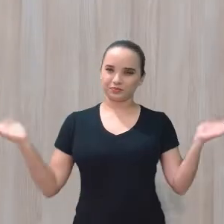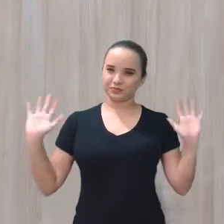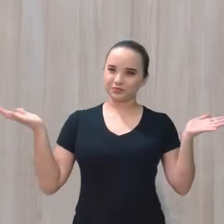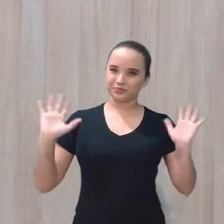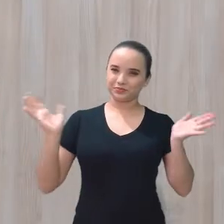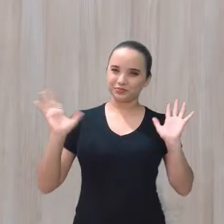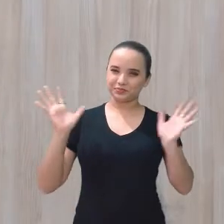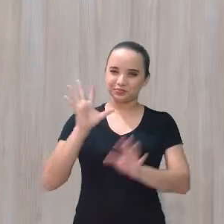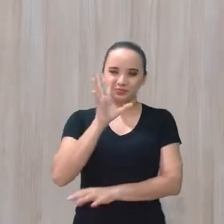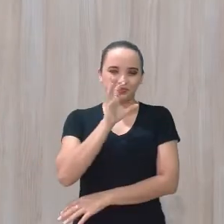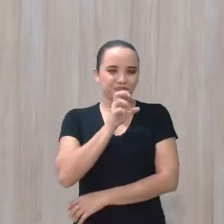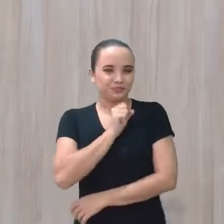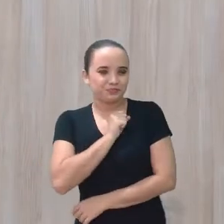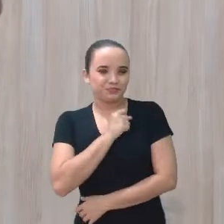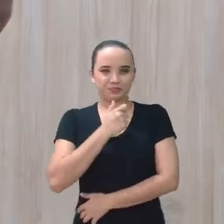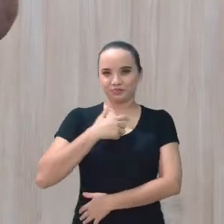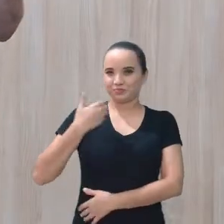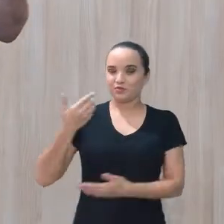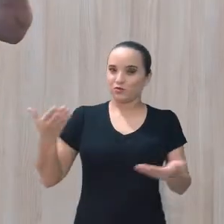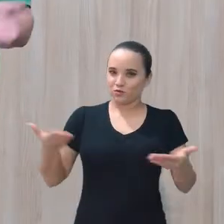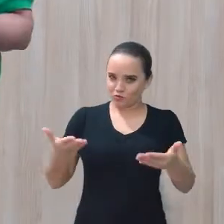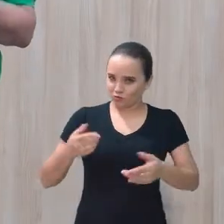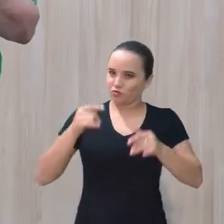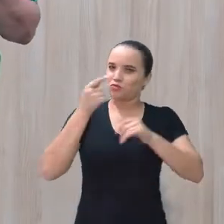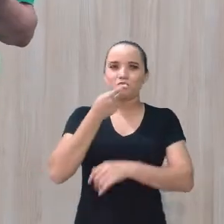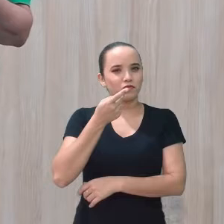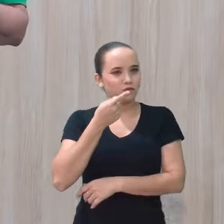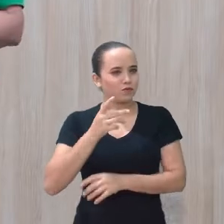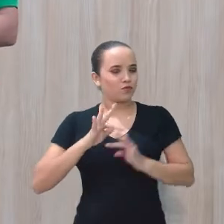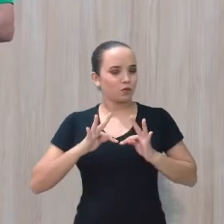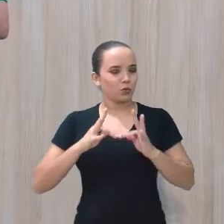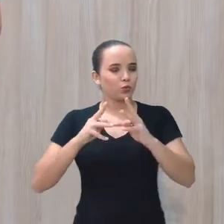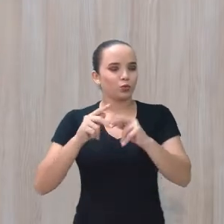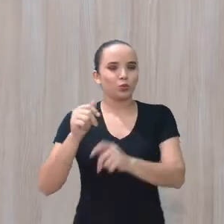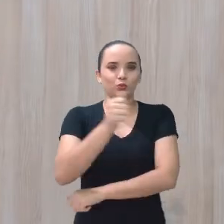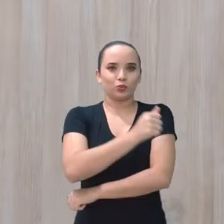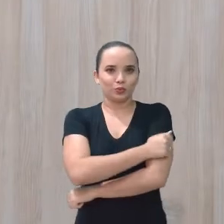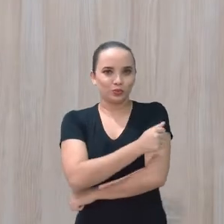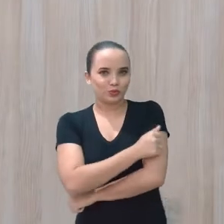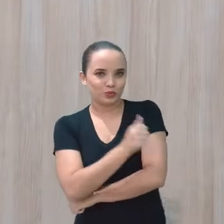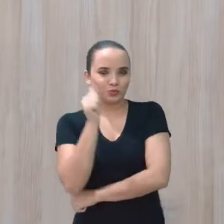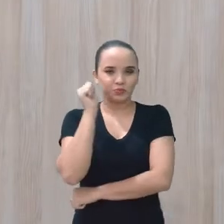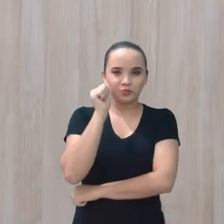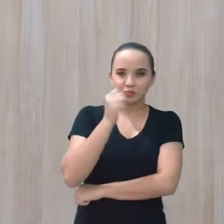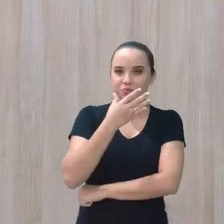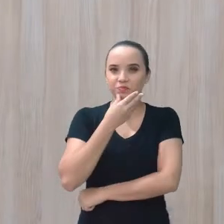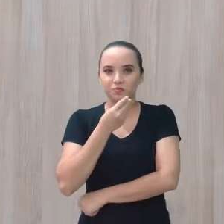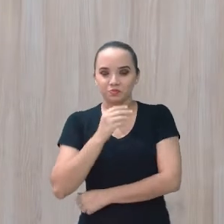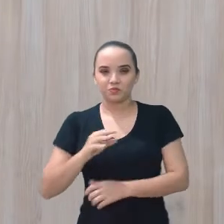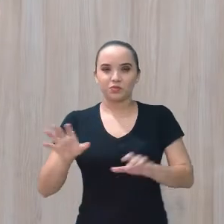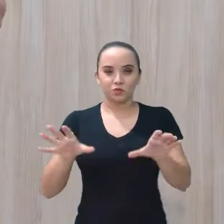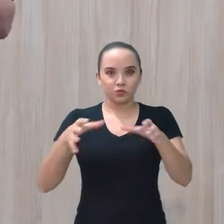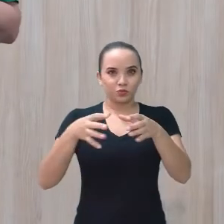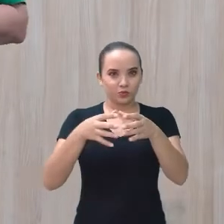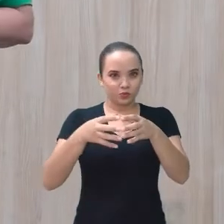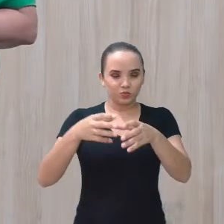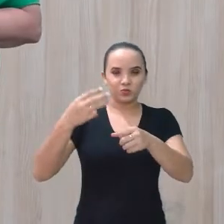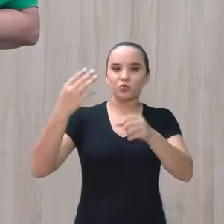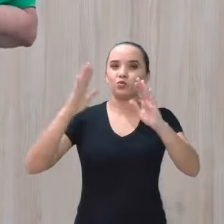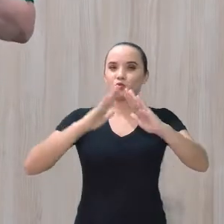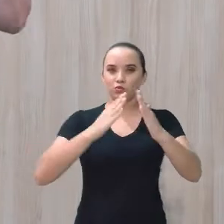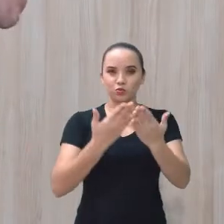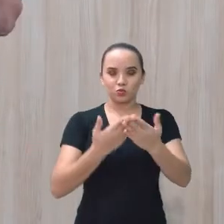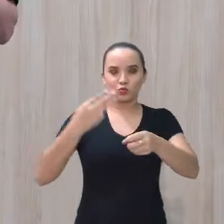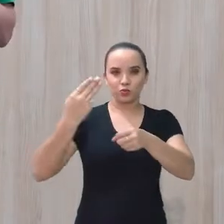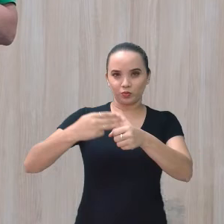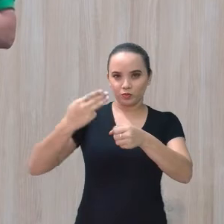Olá, meus amores. Eu me refiro aos alunos e alunas da nossa rede municipal. Estamos aqui